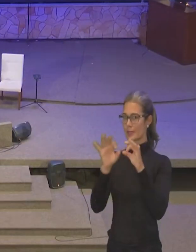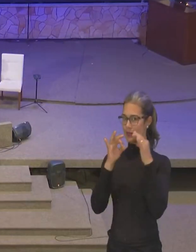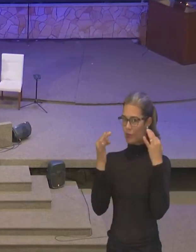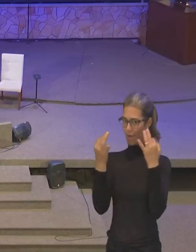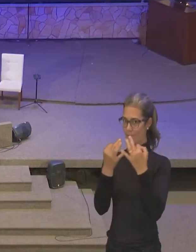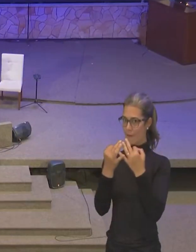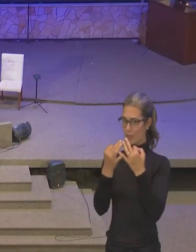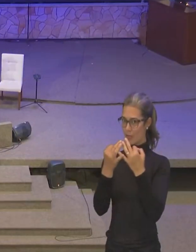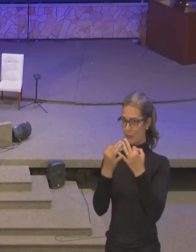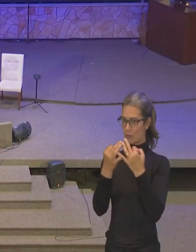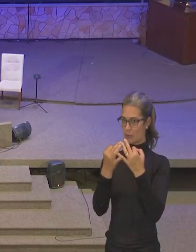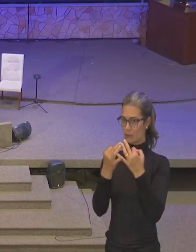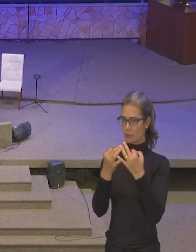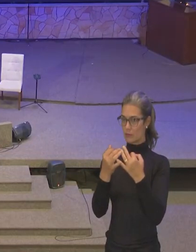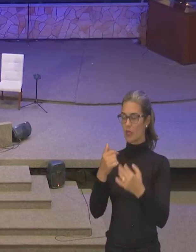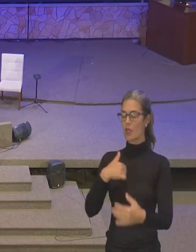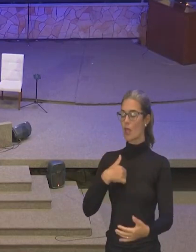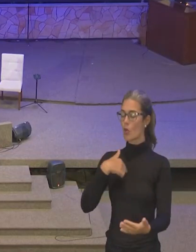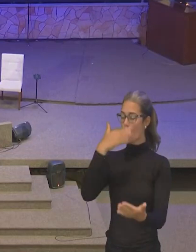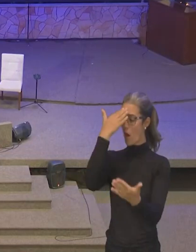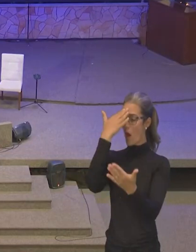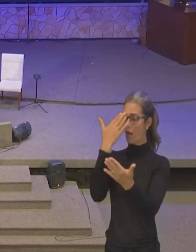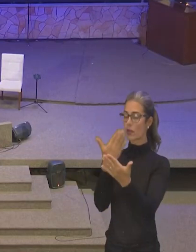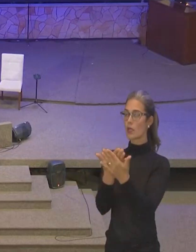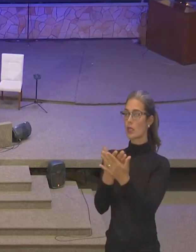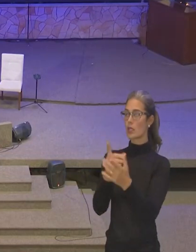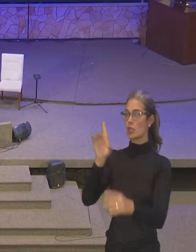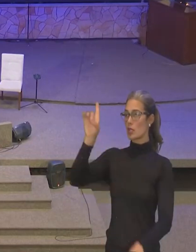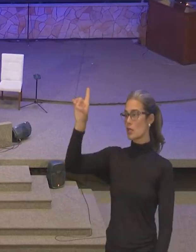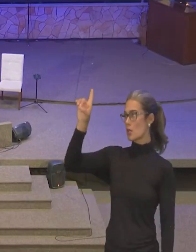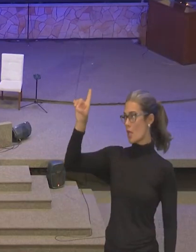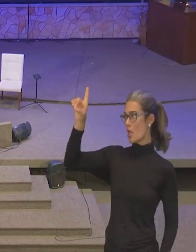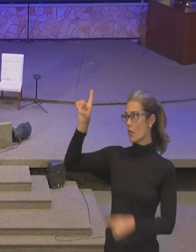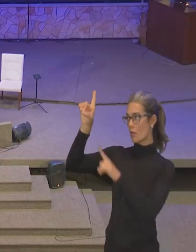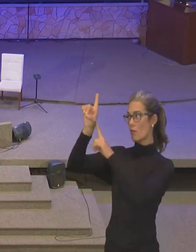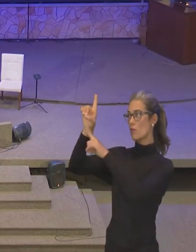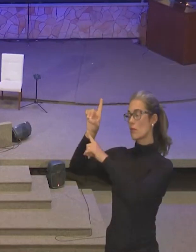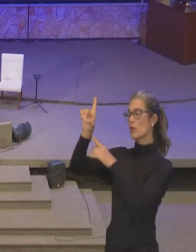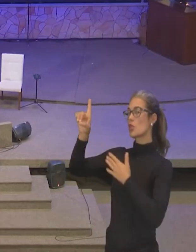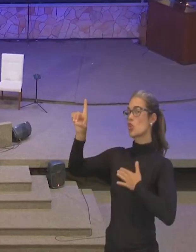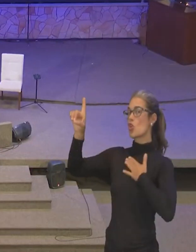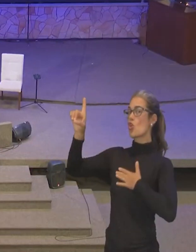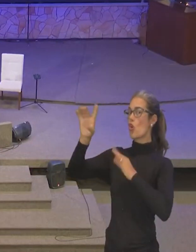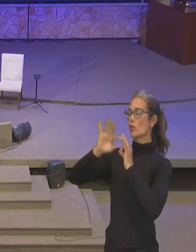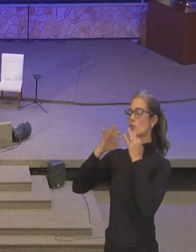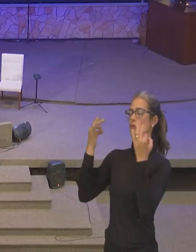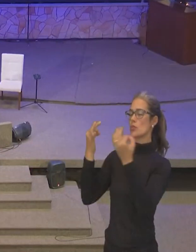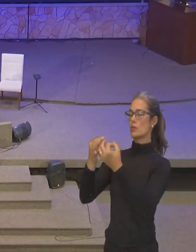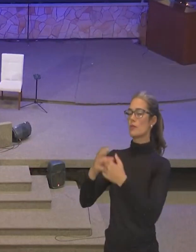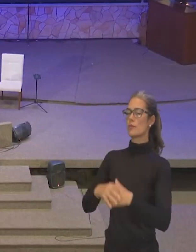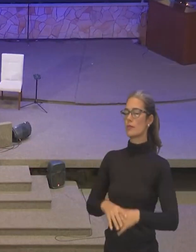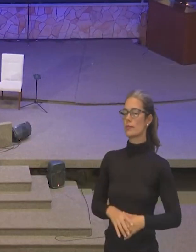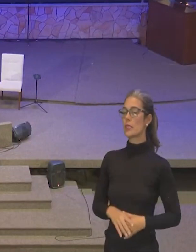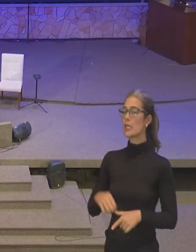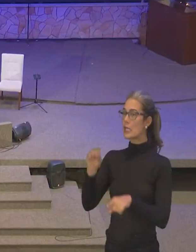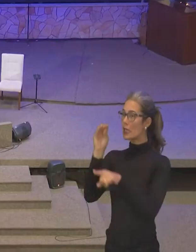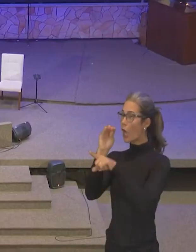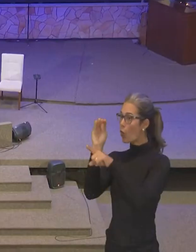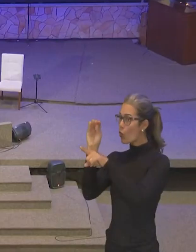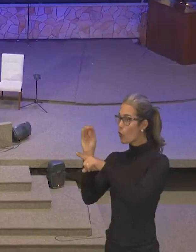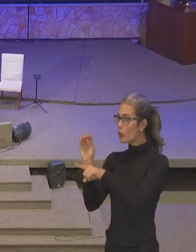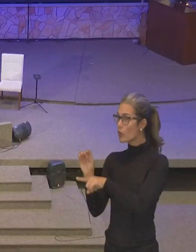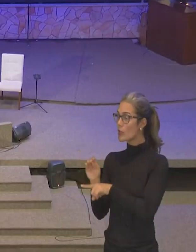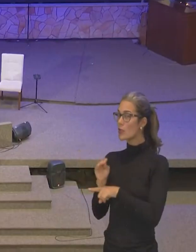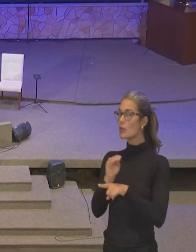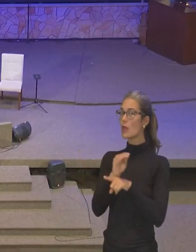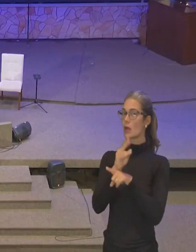famílias. Eu acredito que Deus é um Deus de famílias, que está cuidando dos